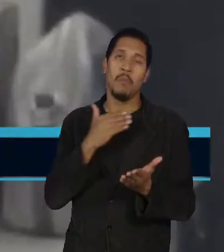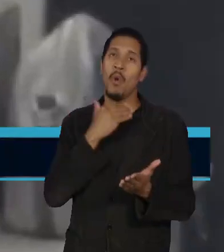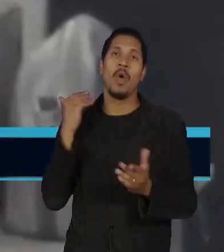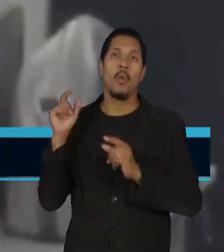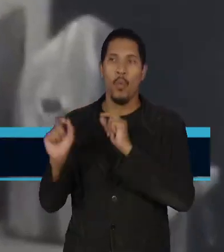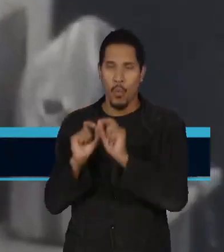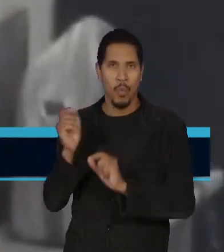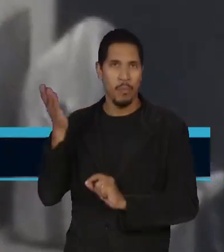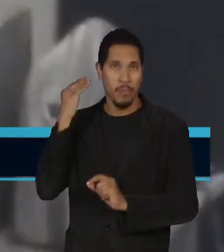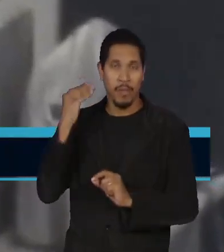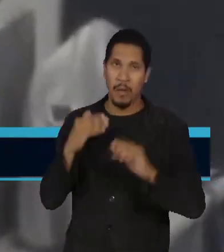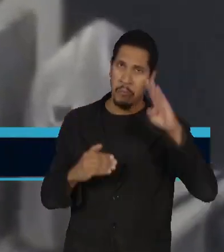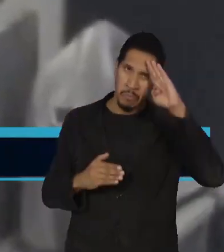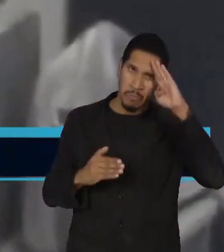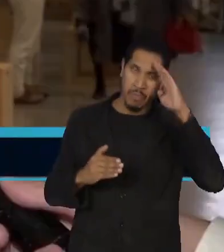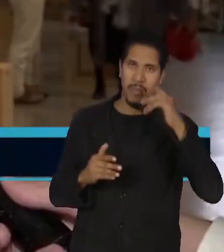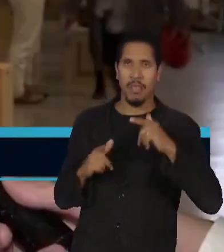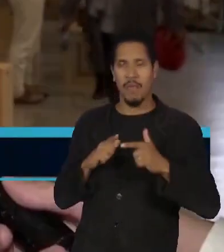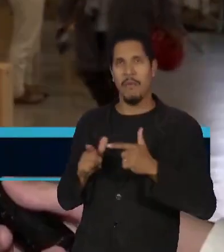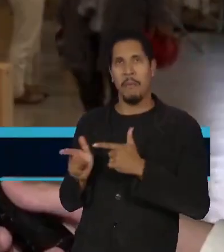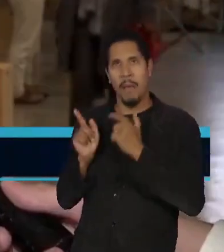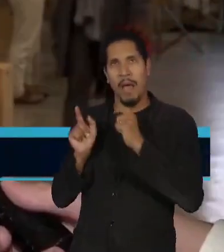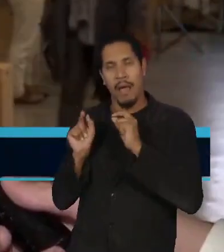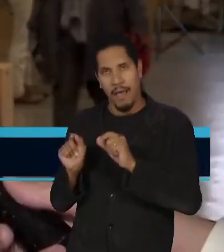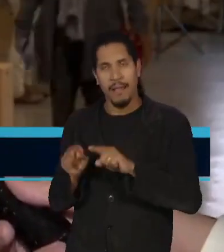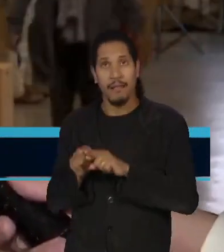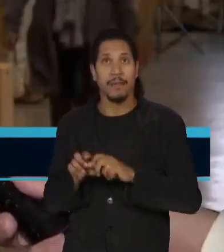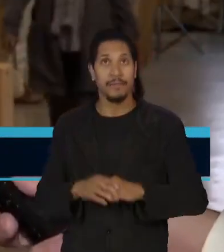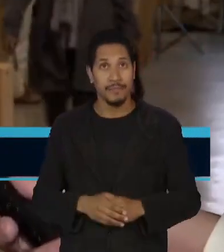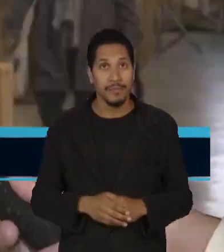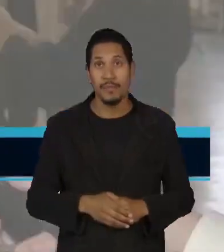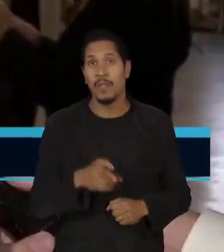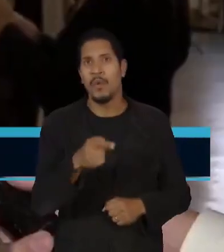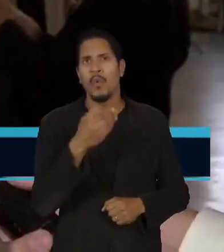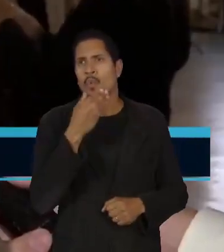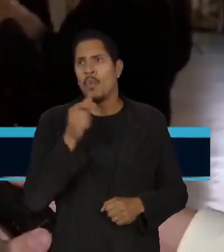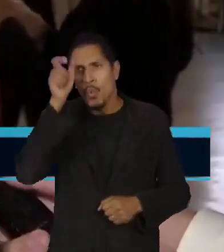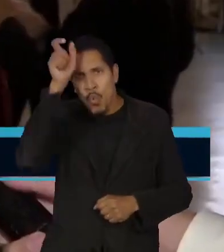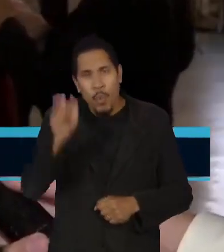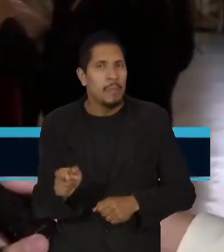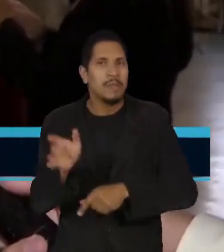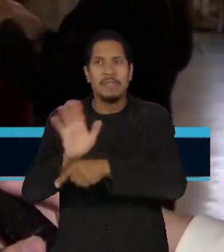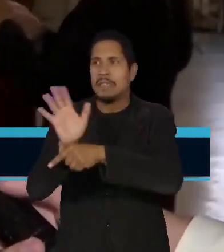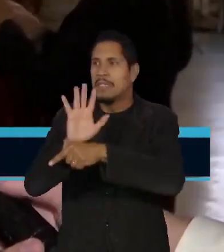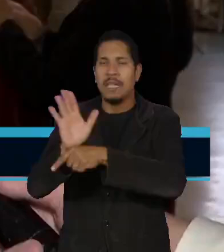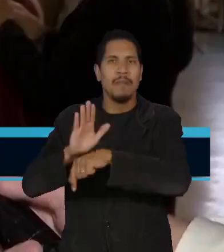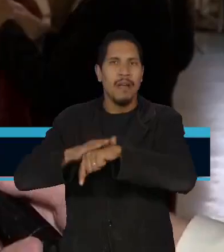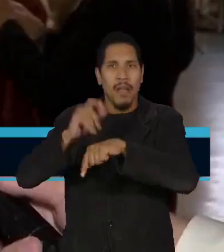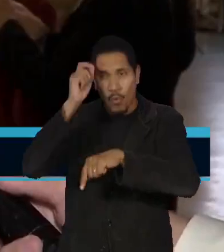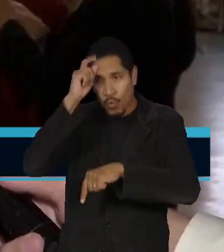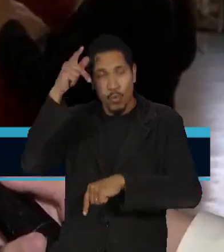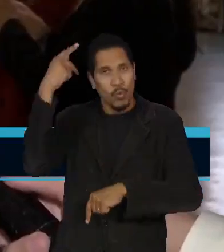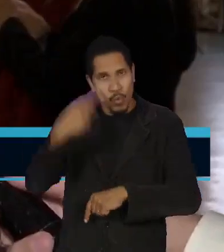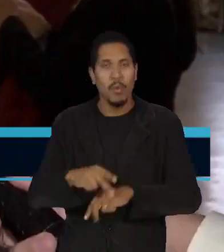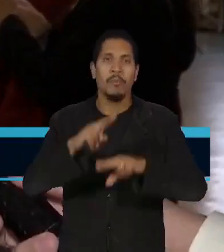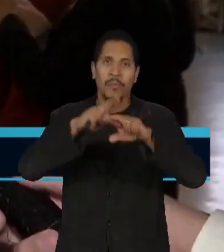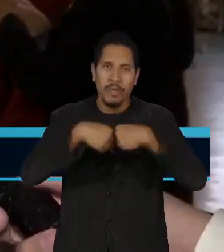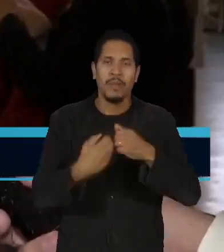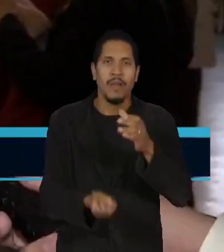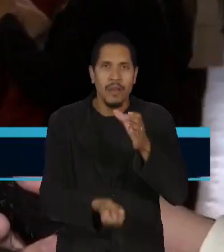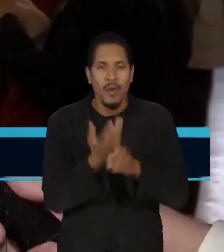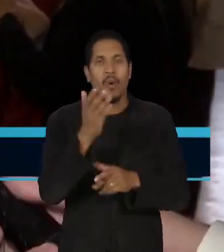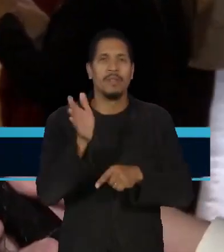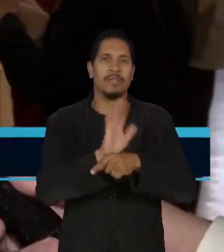pela democracia, não foi à toa. Ele era um homem do cinema, um homem da cultura. E o Instituto Vladimir Herzog nasceu na Cinemateca